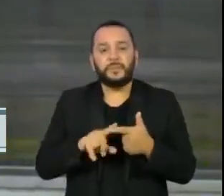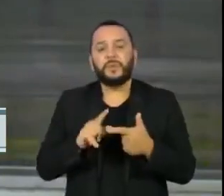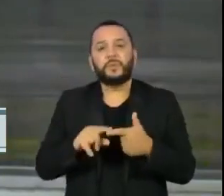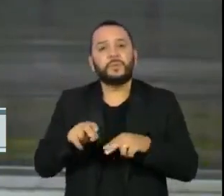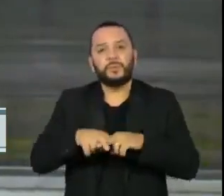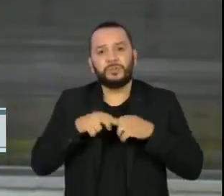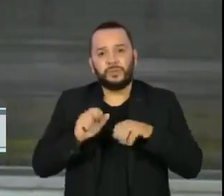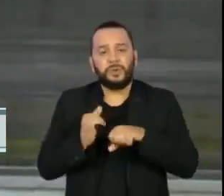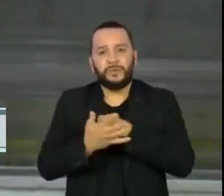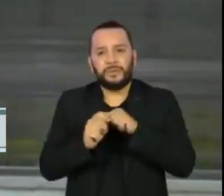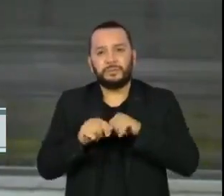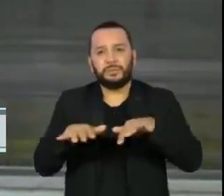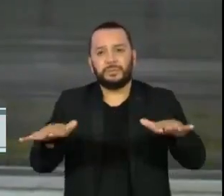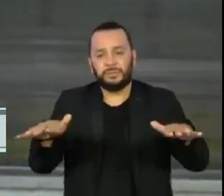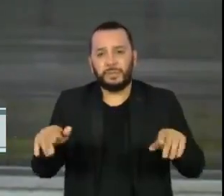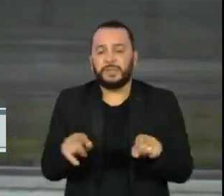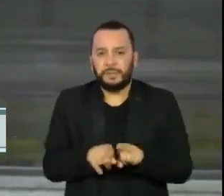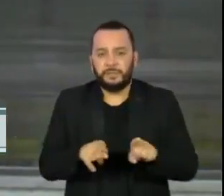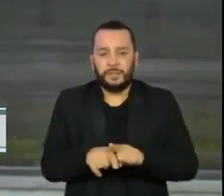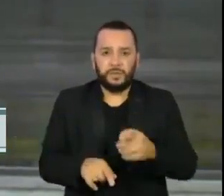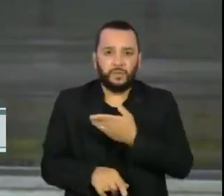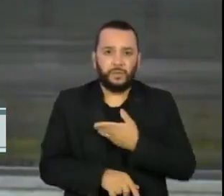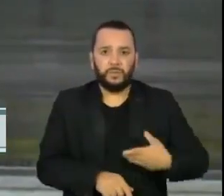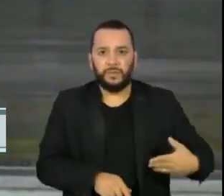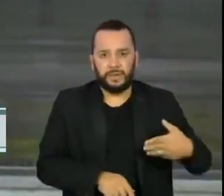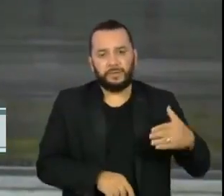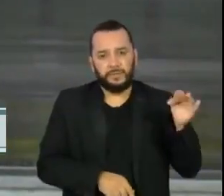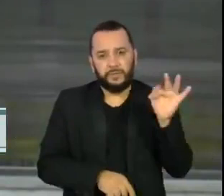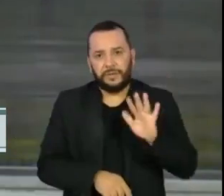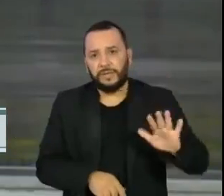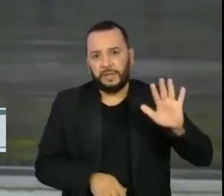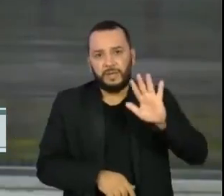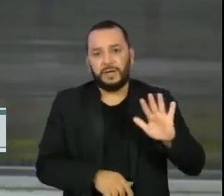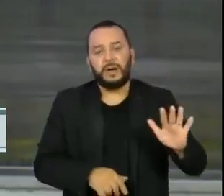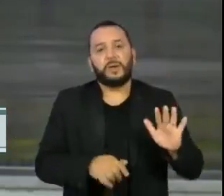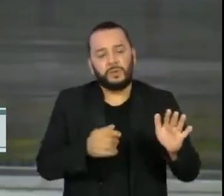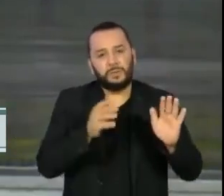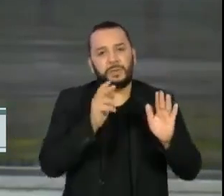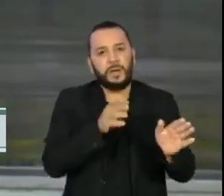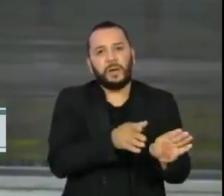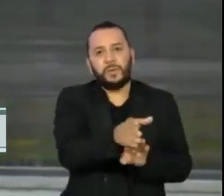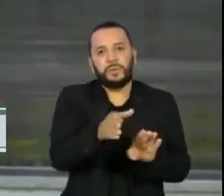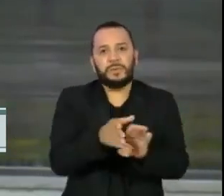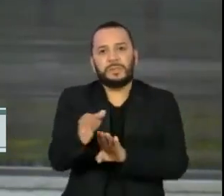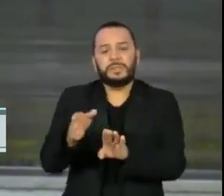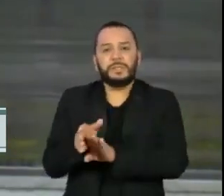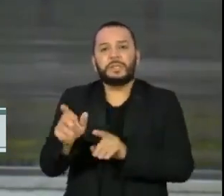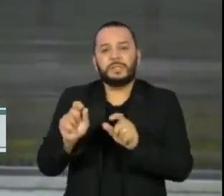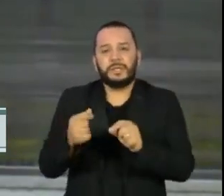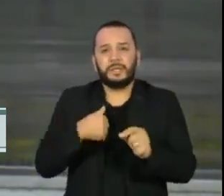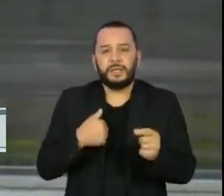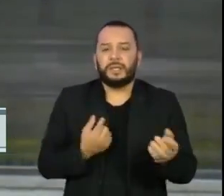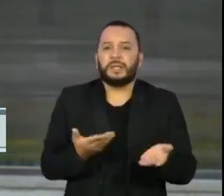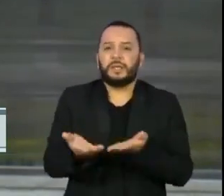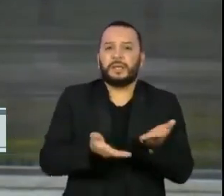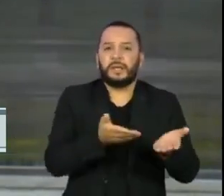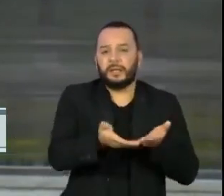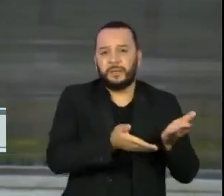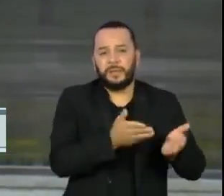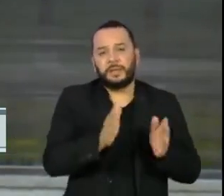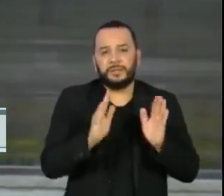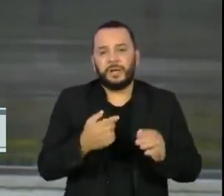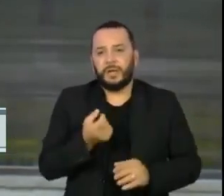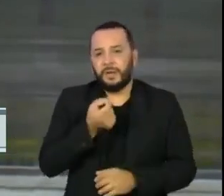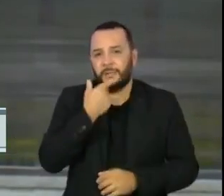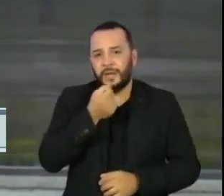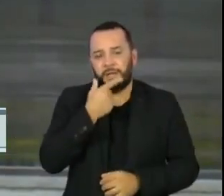nacional: a insistência do governo federal em recomendar tratamentos inócuos, tratamentos com